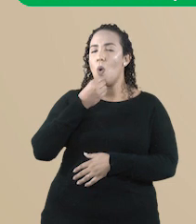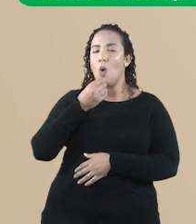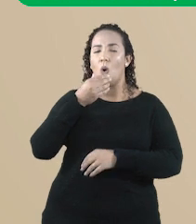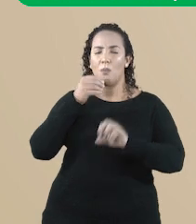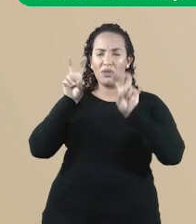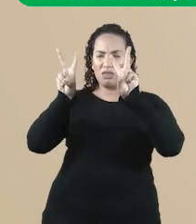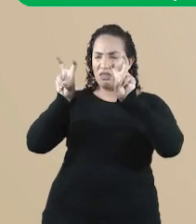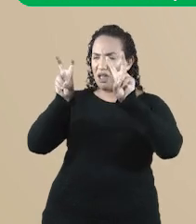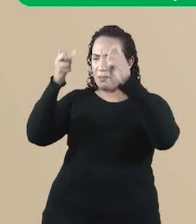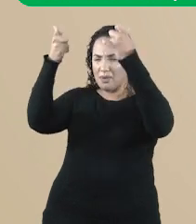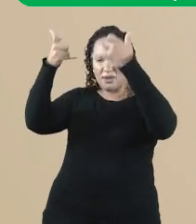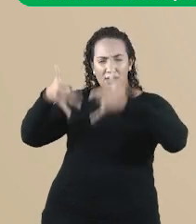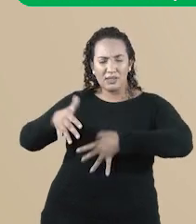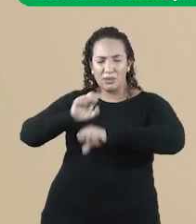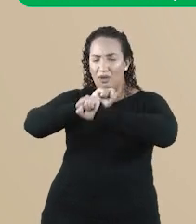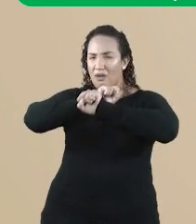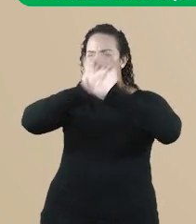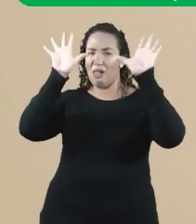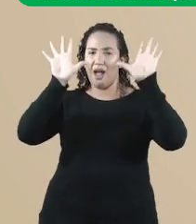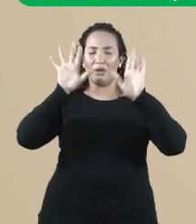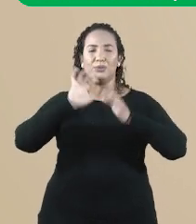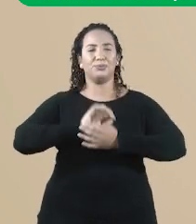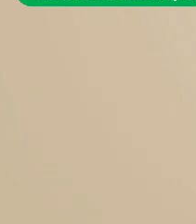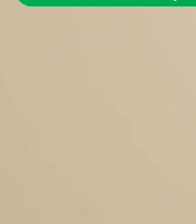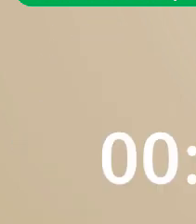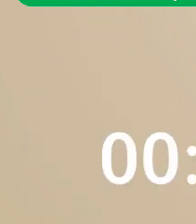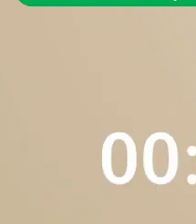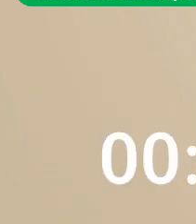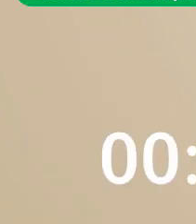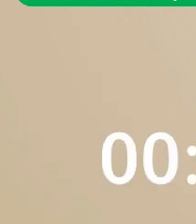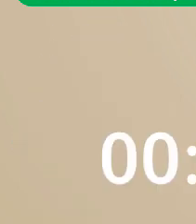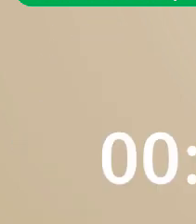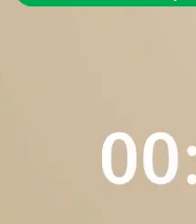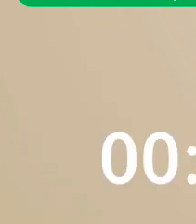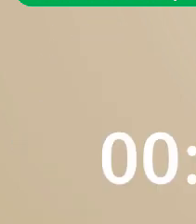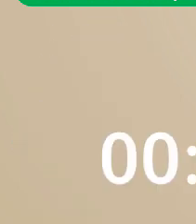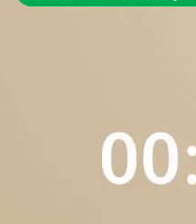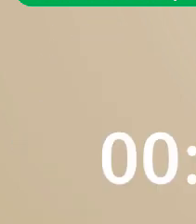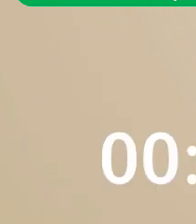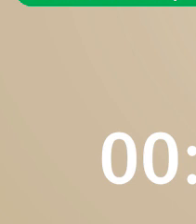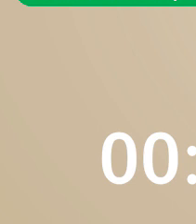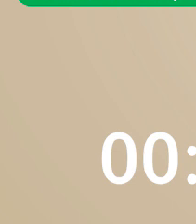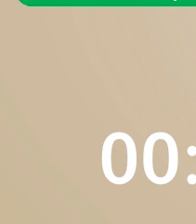Ele nos deu uma explicação clara sobre esse assunto.